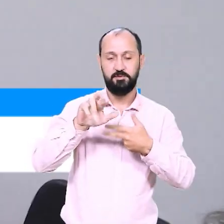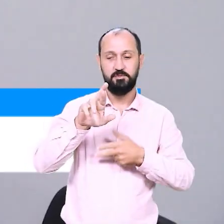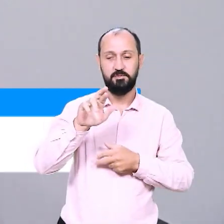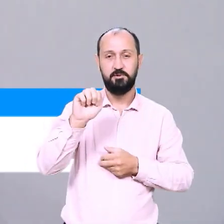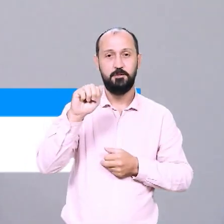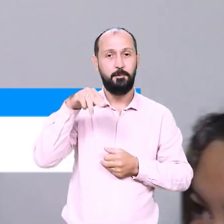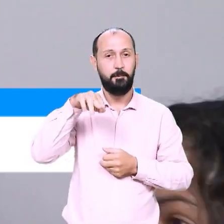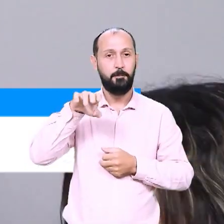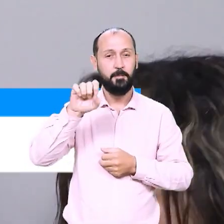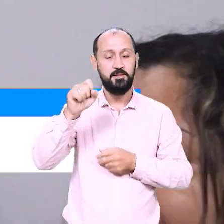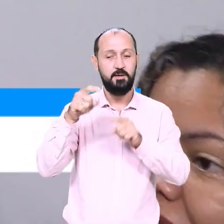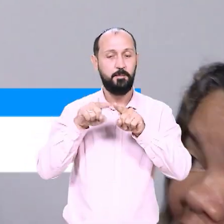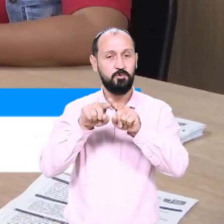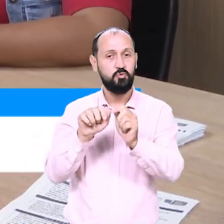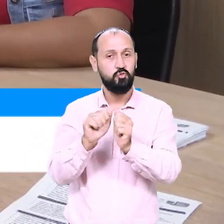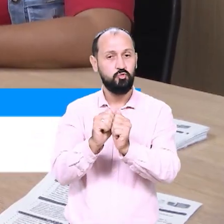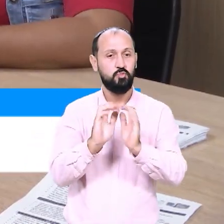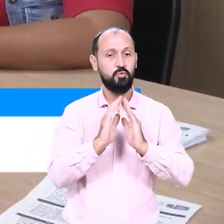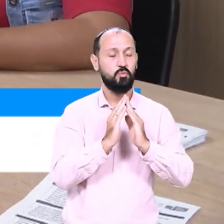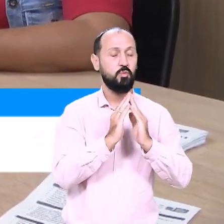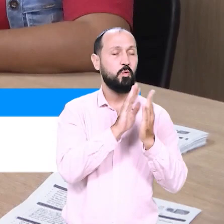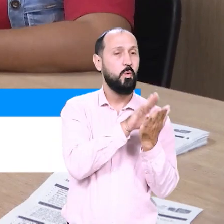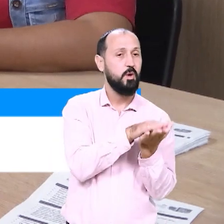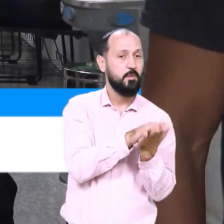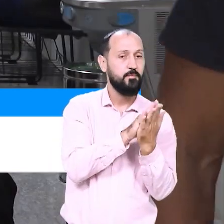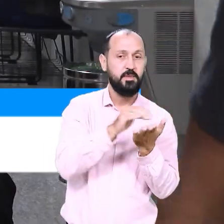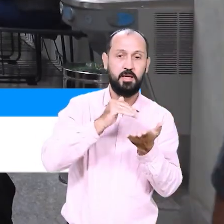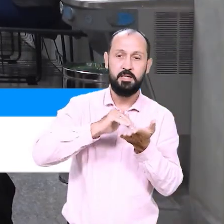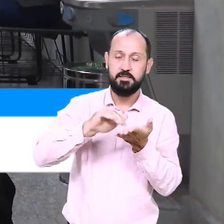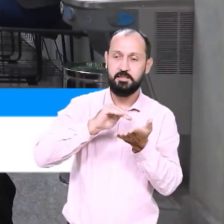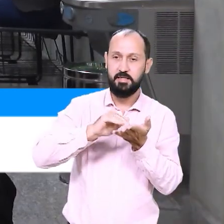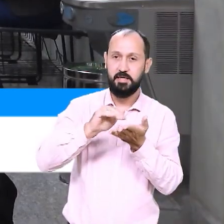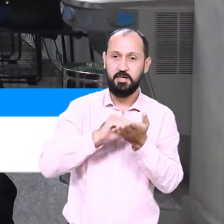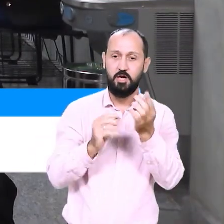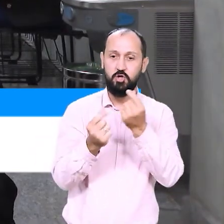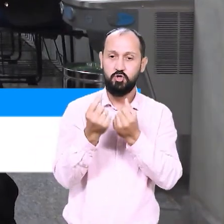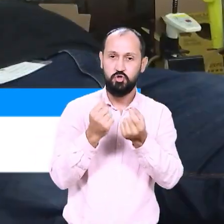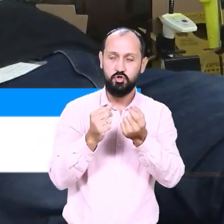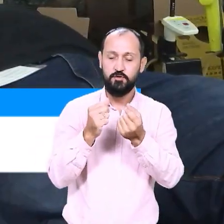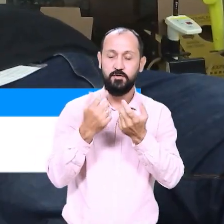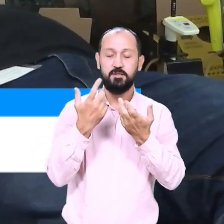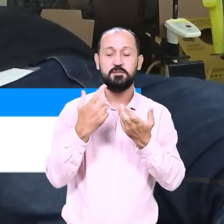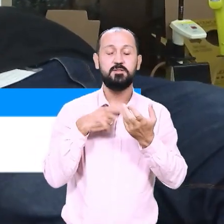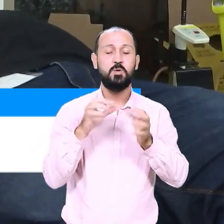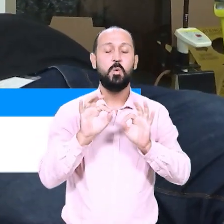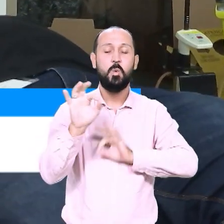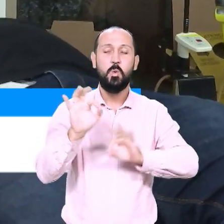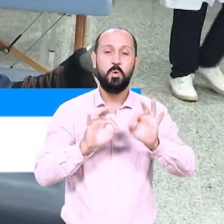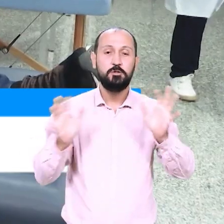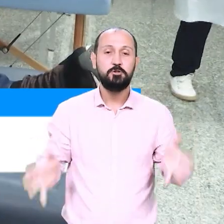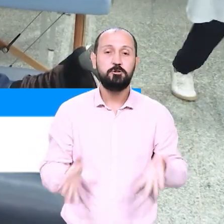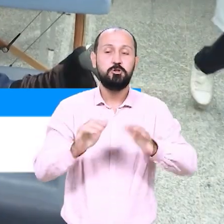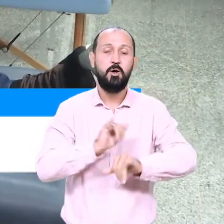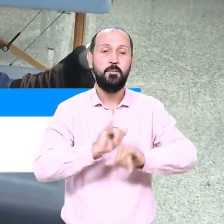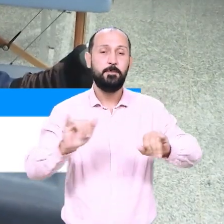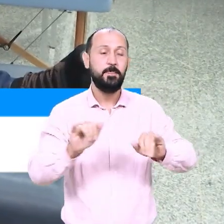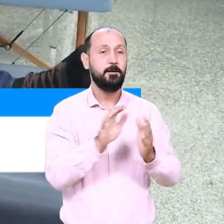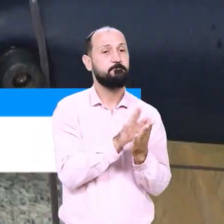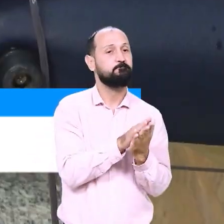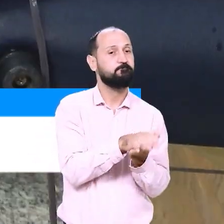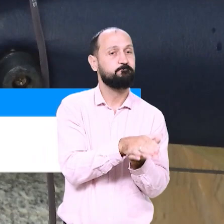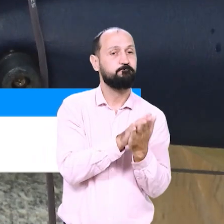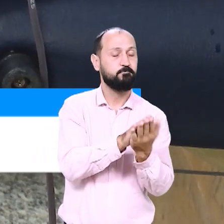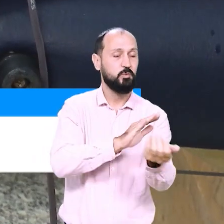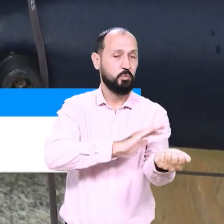Legislativo Rames Tebet, em parceria com o Hemosul e a Secretaria de Fazenda, realizou uma campanha de doação de